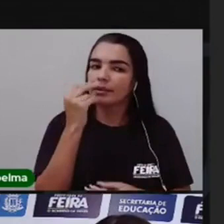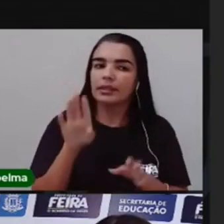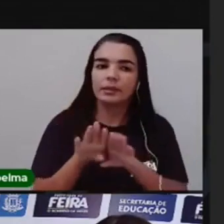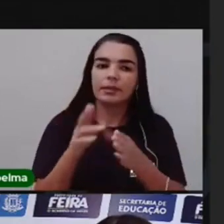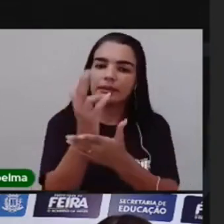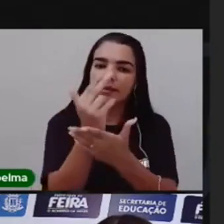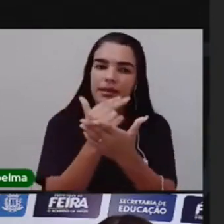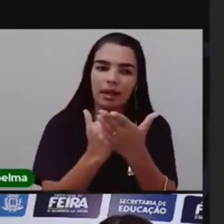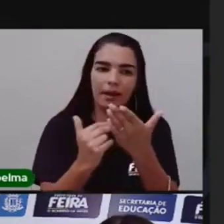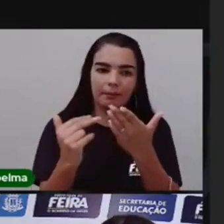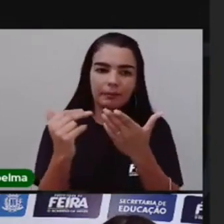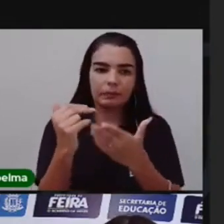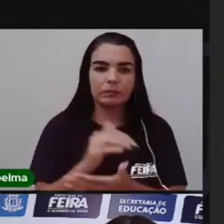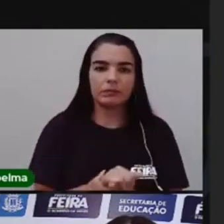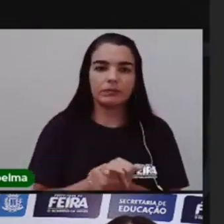bem?